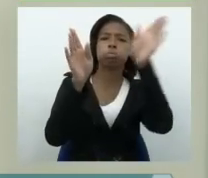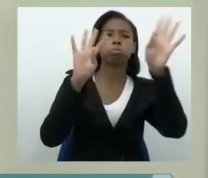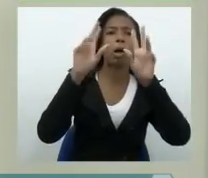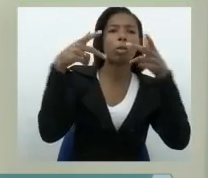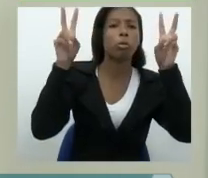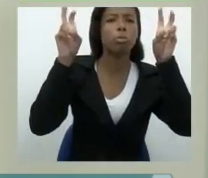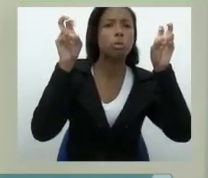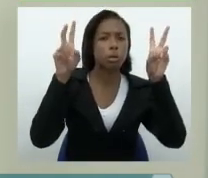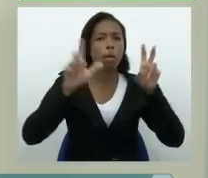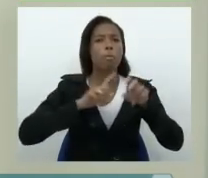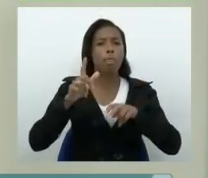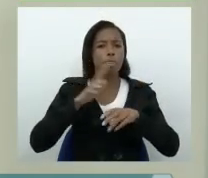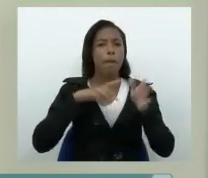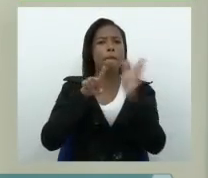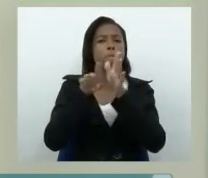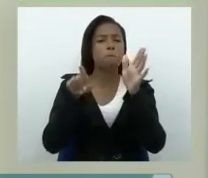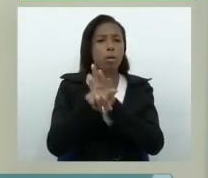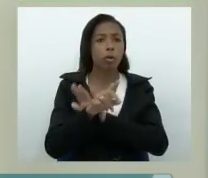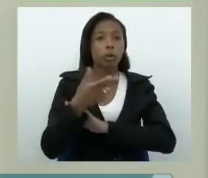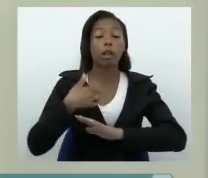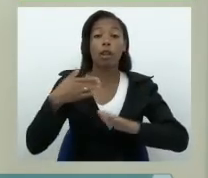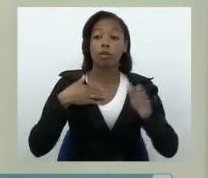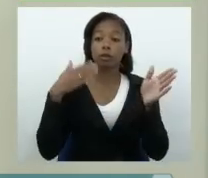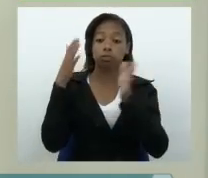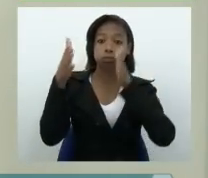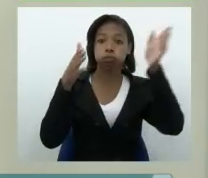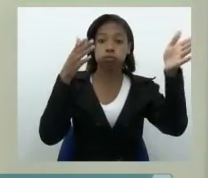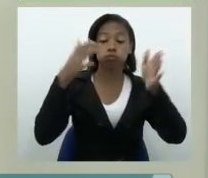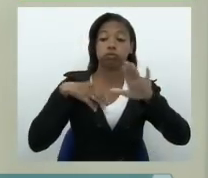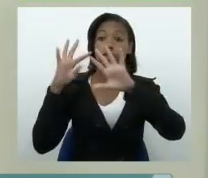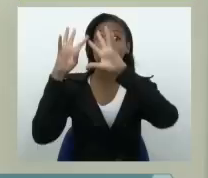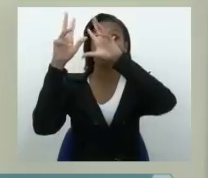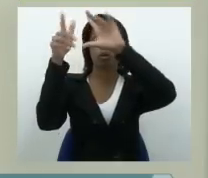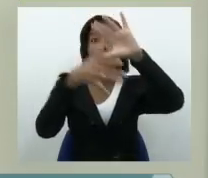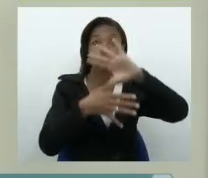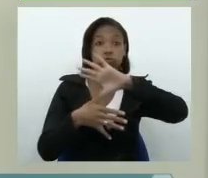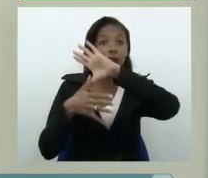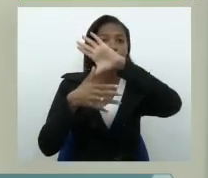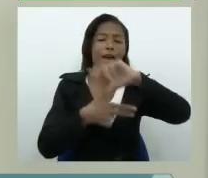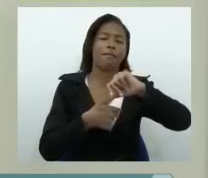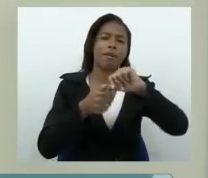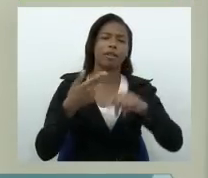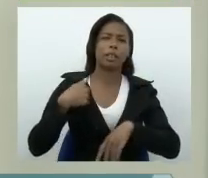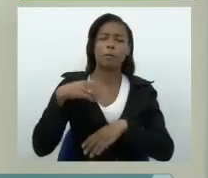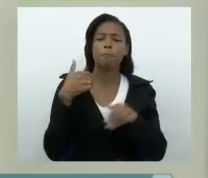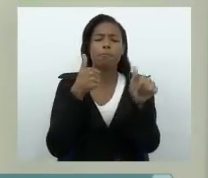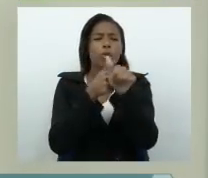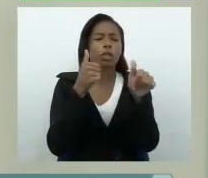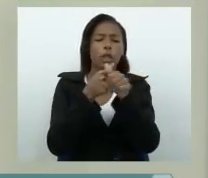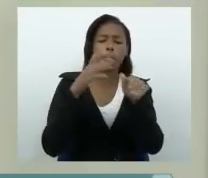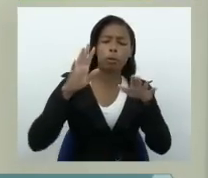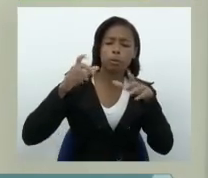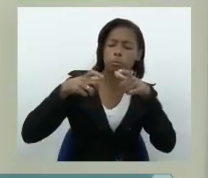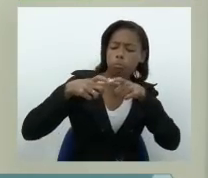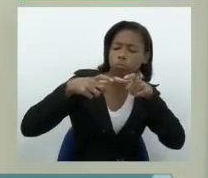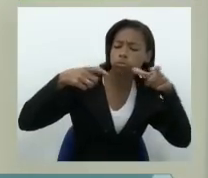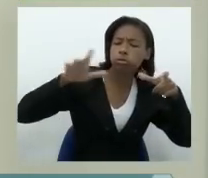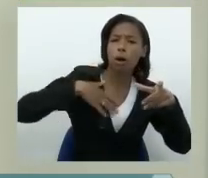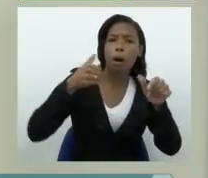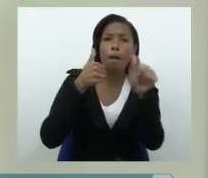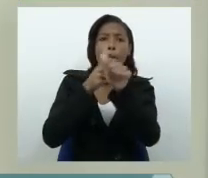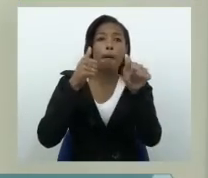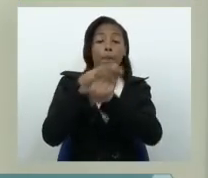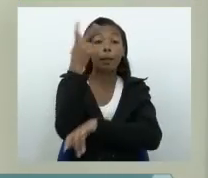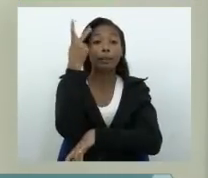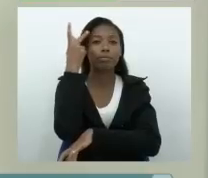temas. Aqui temos um portal de entrada da América do Sul, uma cidade próxima de uma das maiores cidades do planeta, que é São